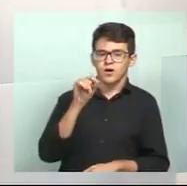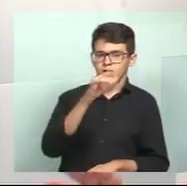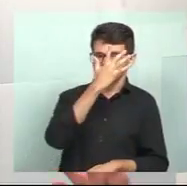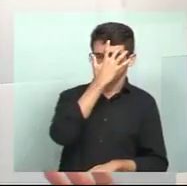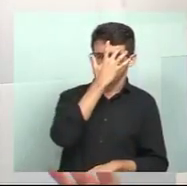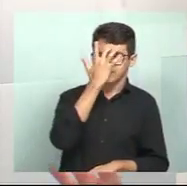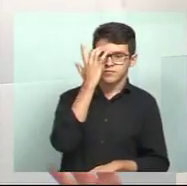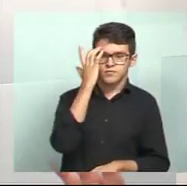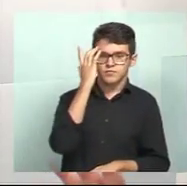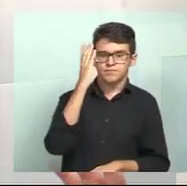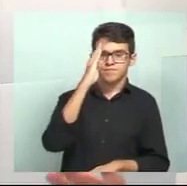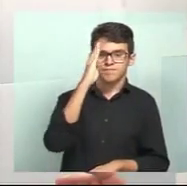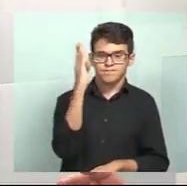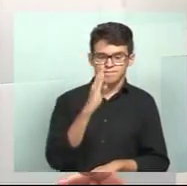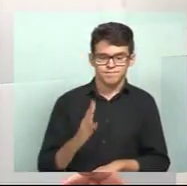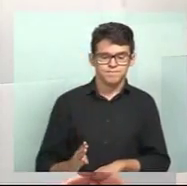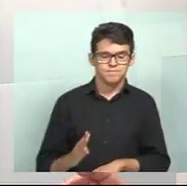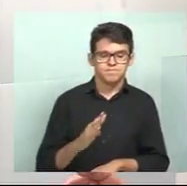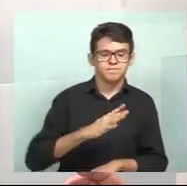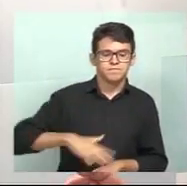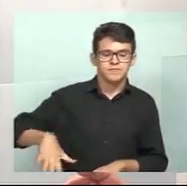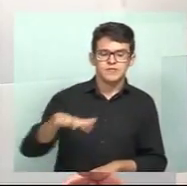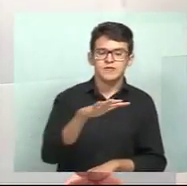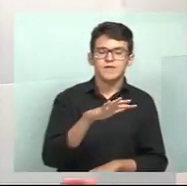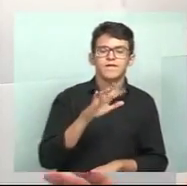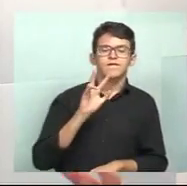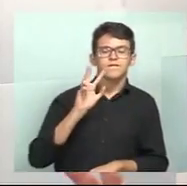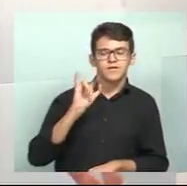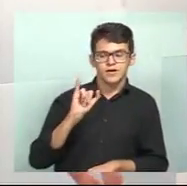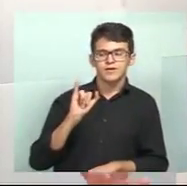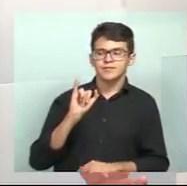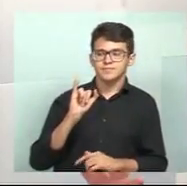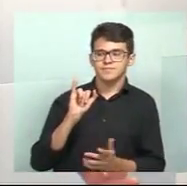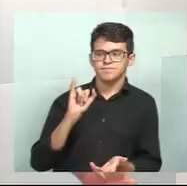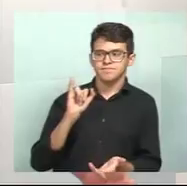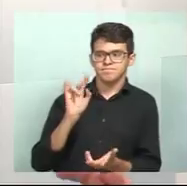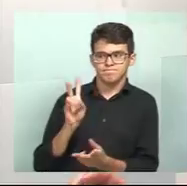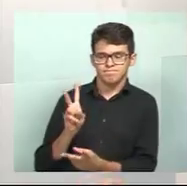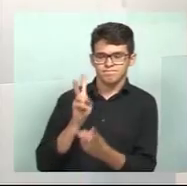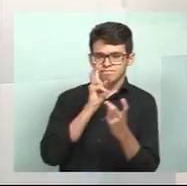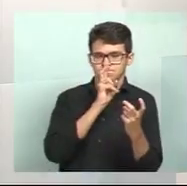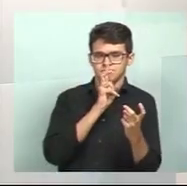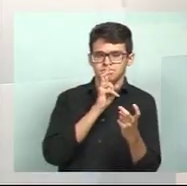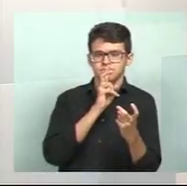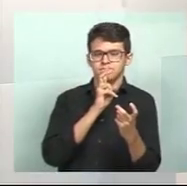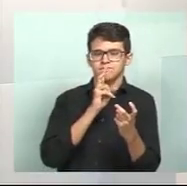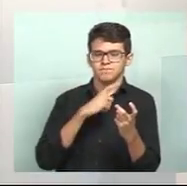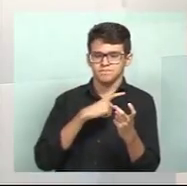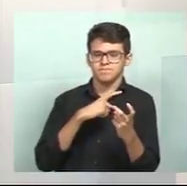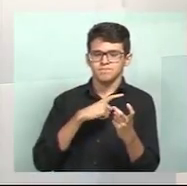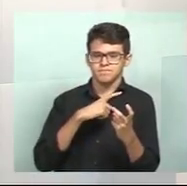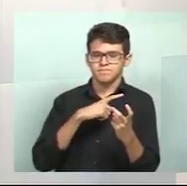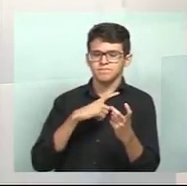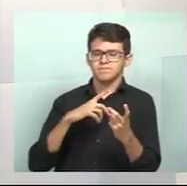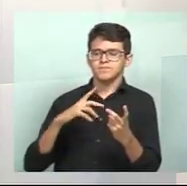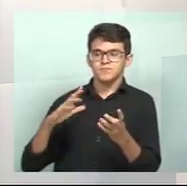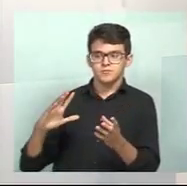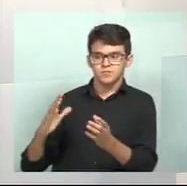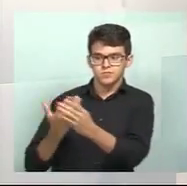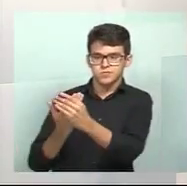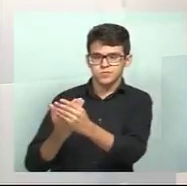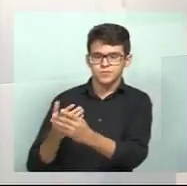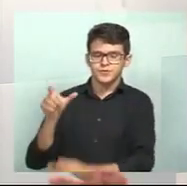irão acompanhar esse processo. Eu sei que há um interesse de